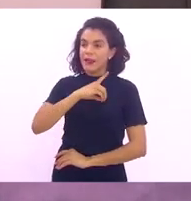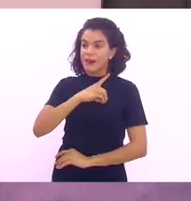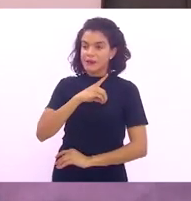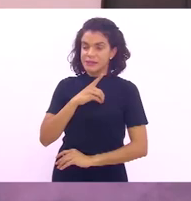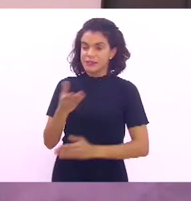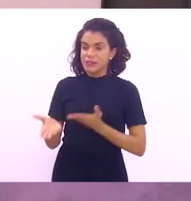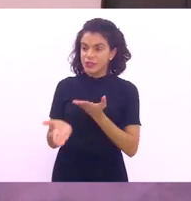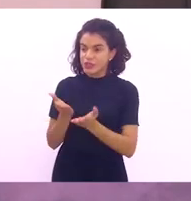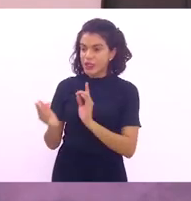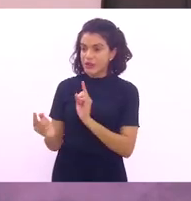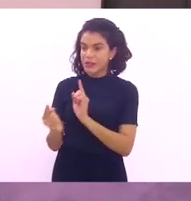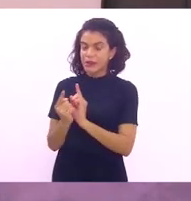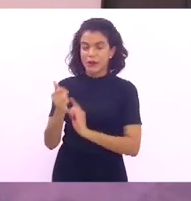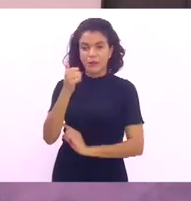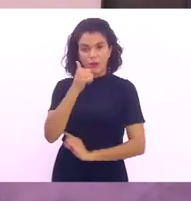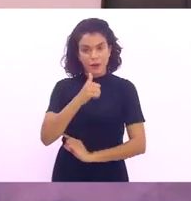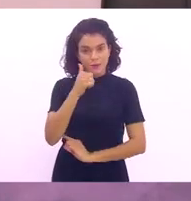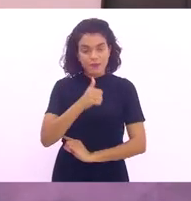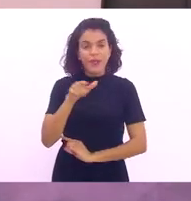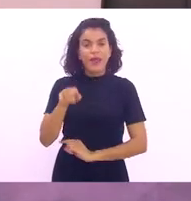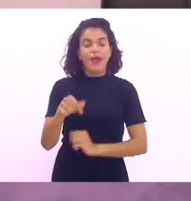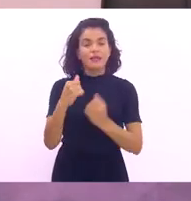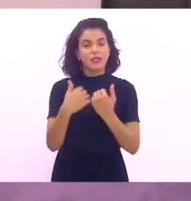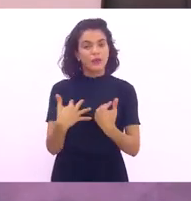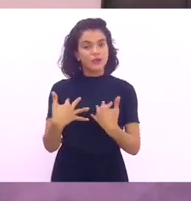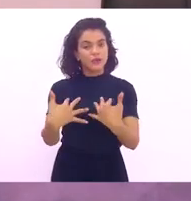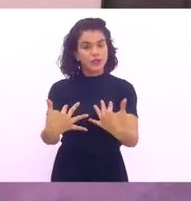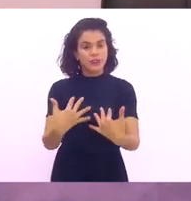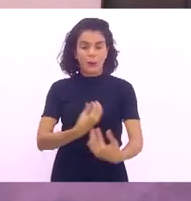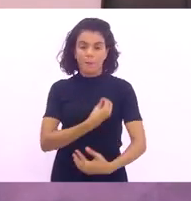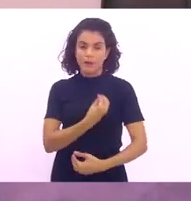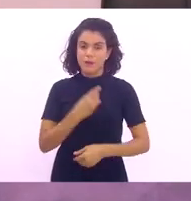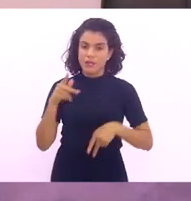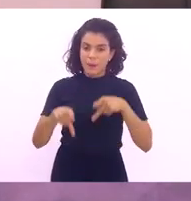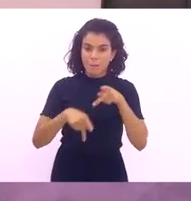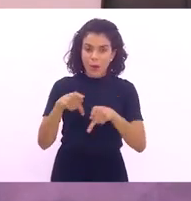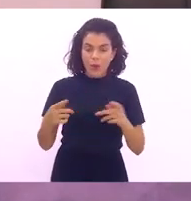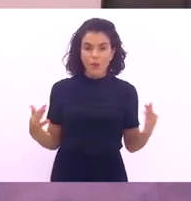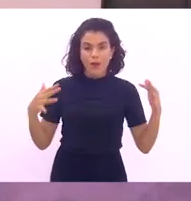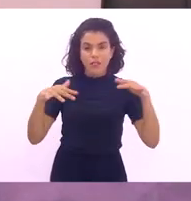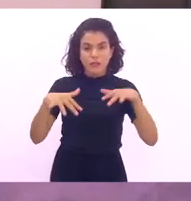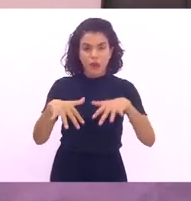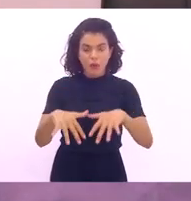essa audiência pública foi uma audiência